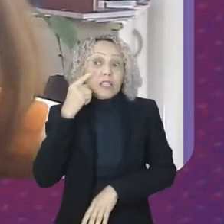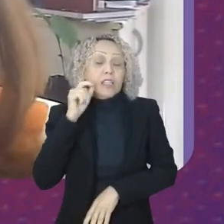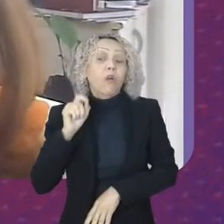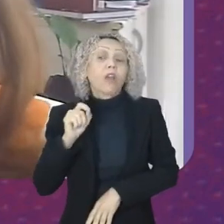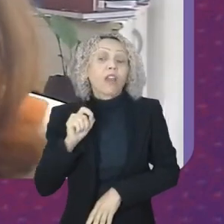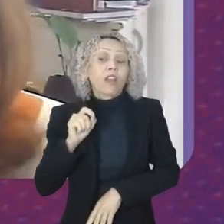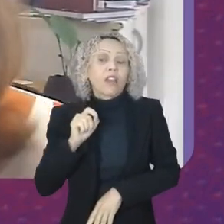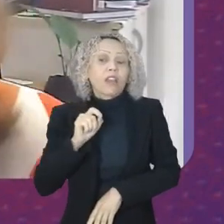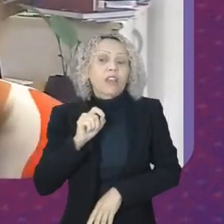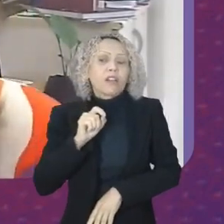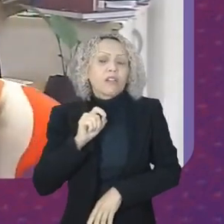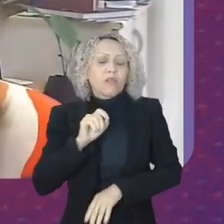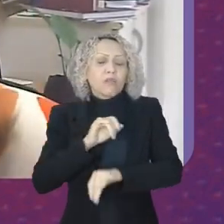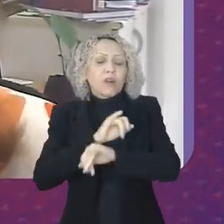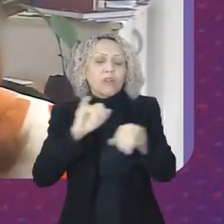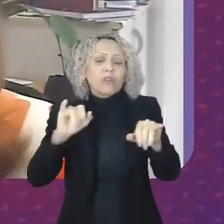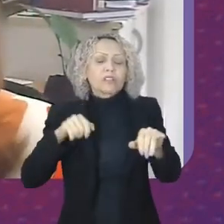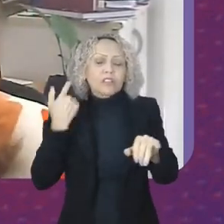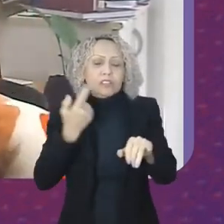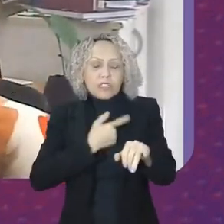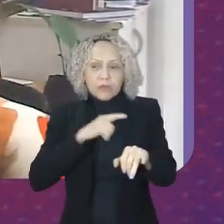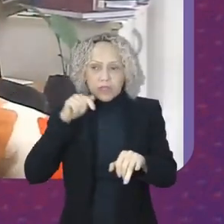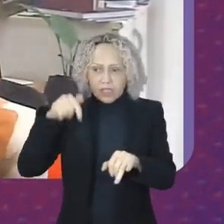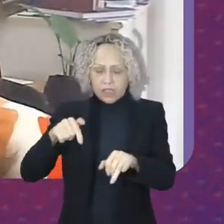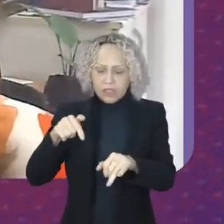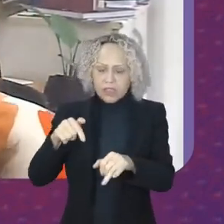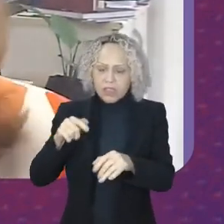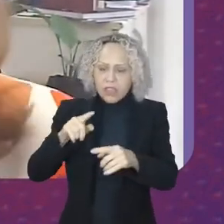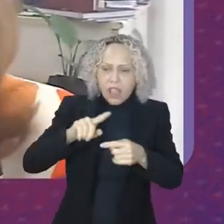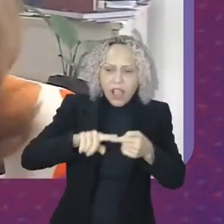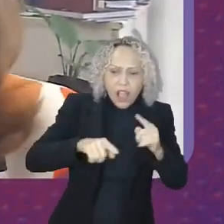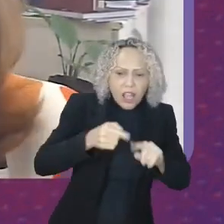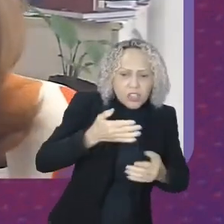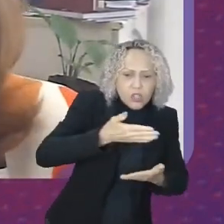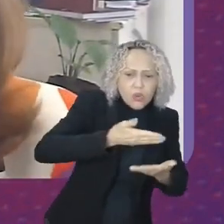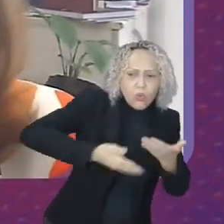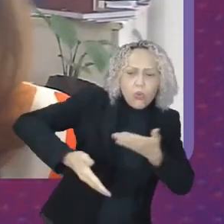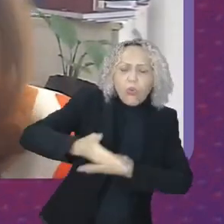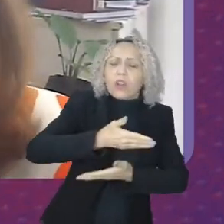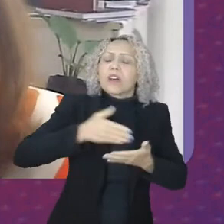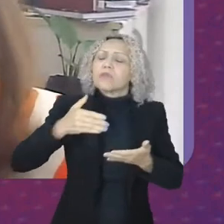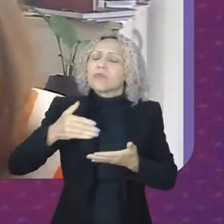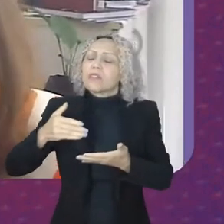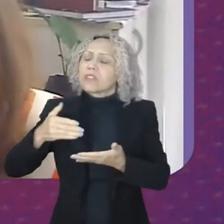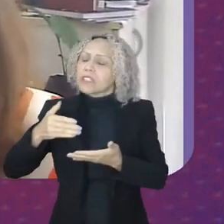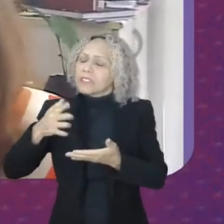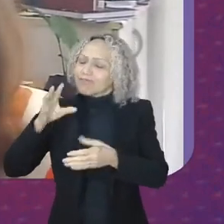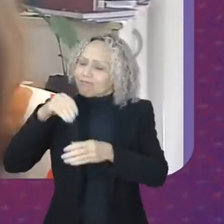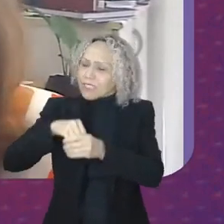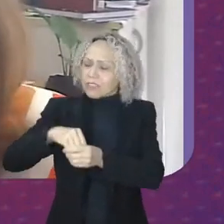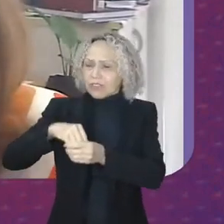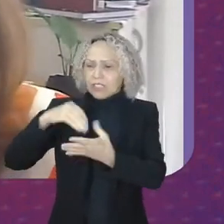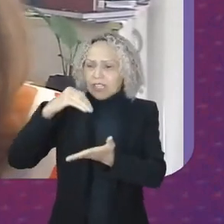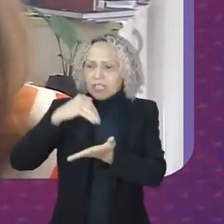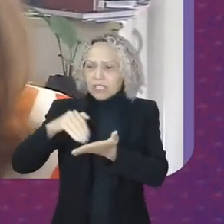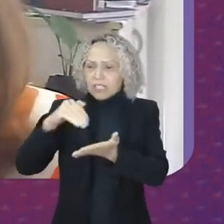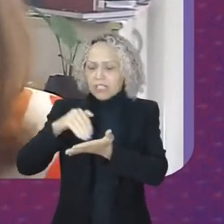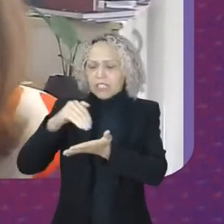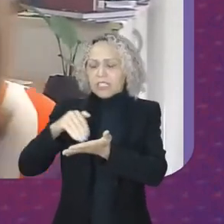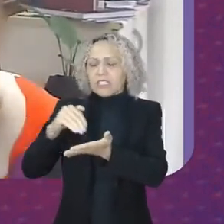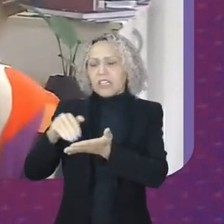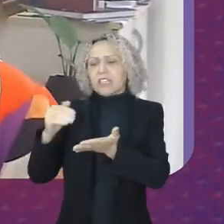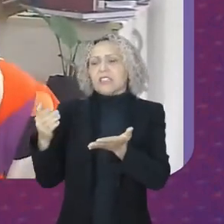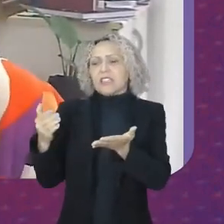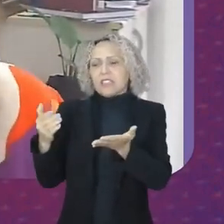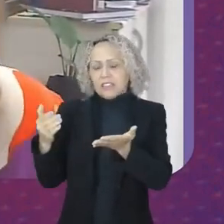estar articulando aqui pela Secretaria Executiva do Ministério das Mulheres. Uma das coordenações que está aqui na Secretaria